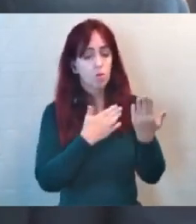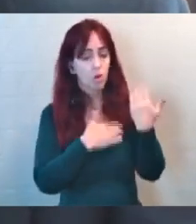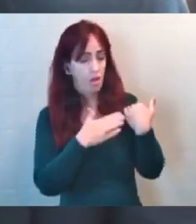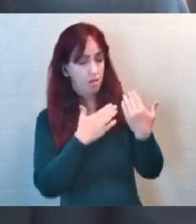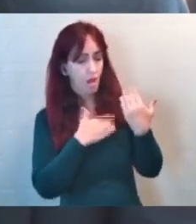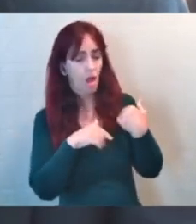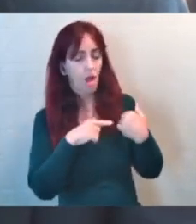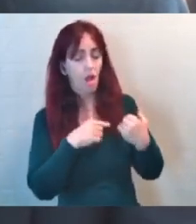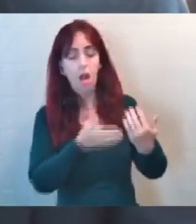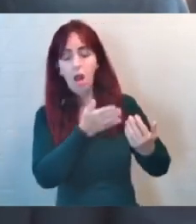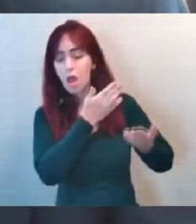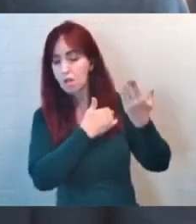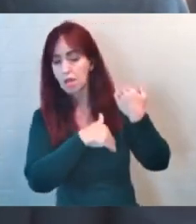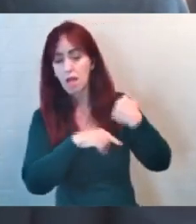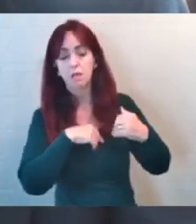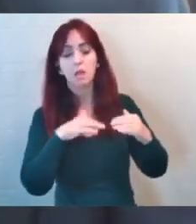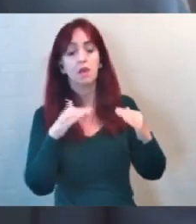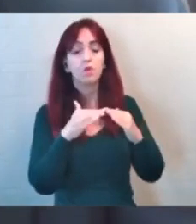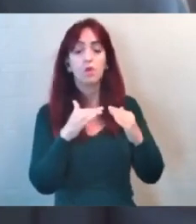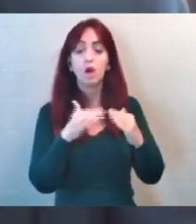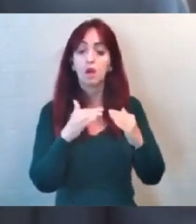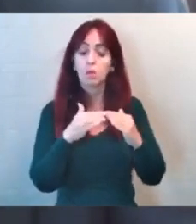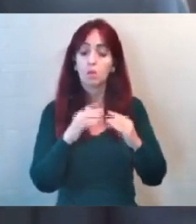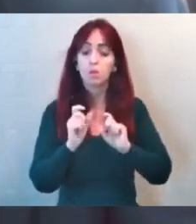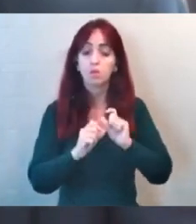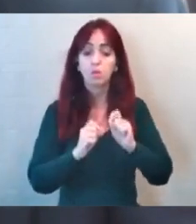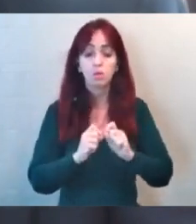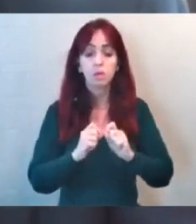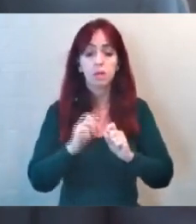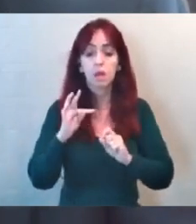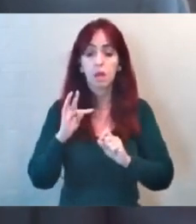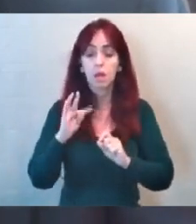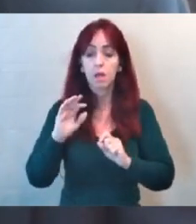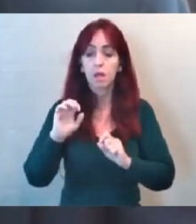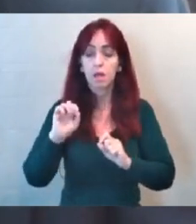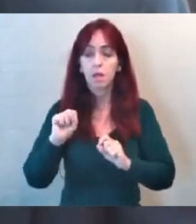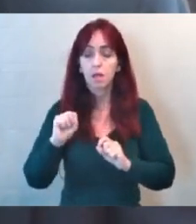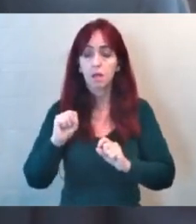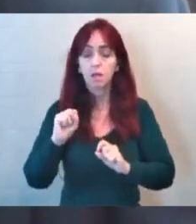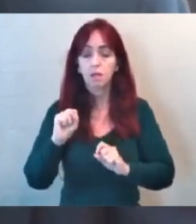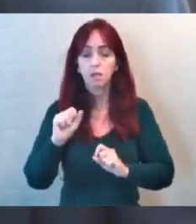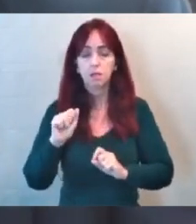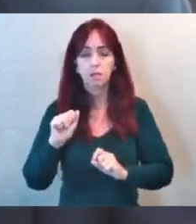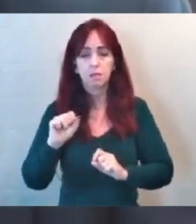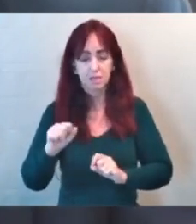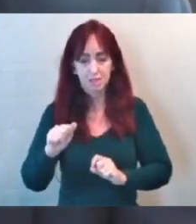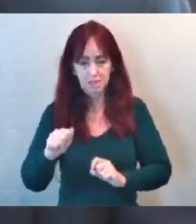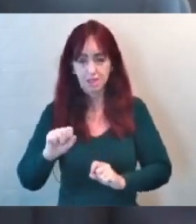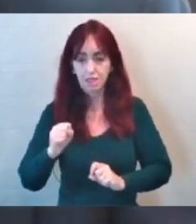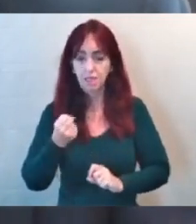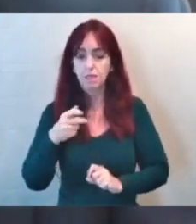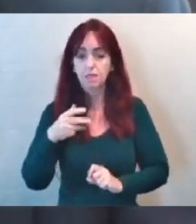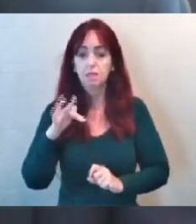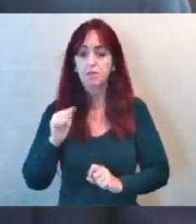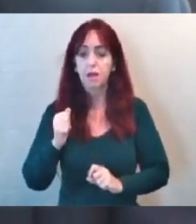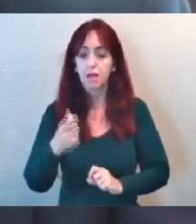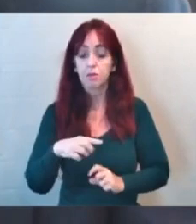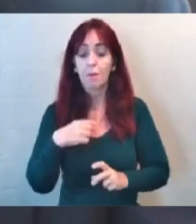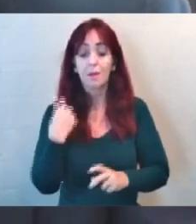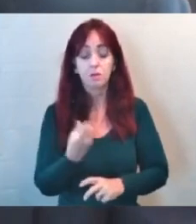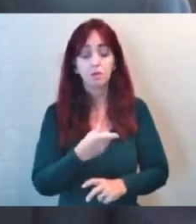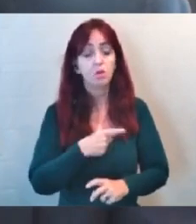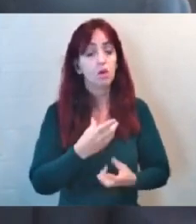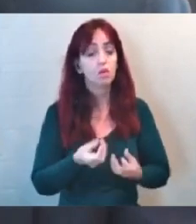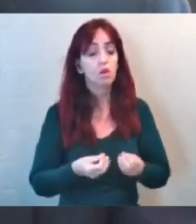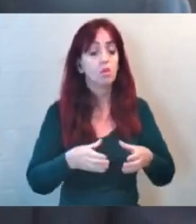sem som, tá fazendo. Eles fizeram um acordo lá atrás com o Transfácio, um acordo entre privados, né? Mas